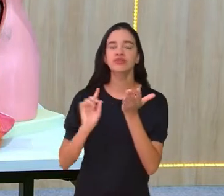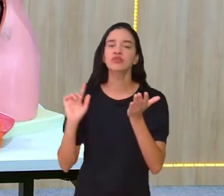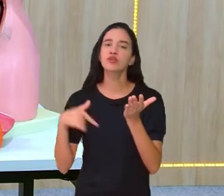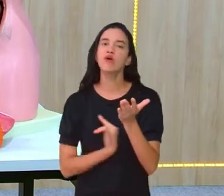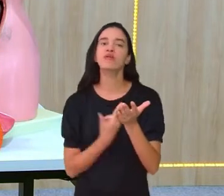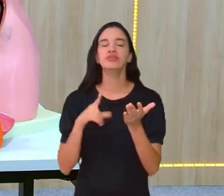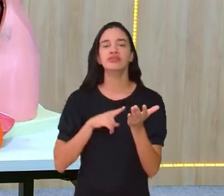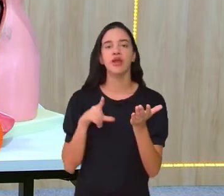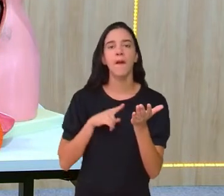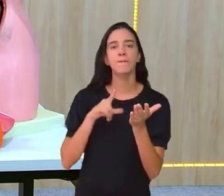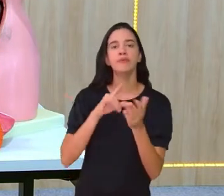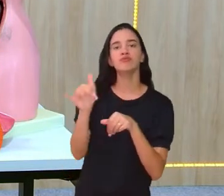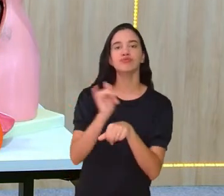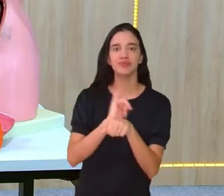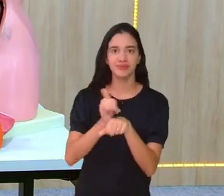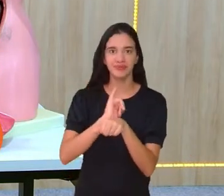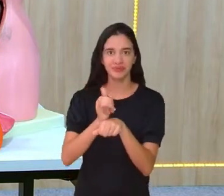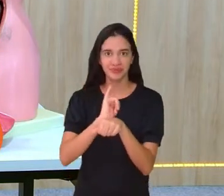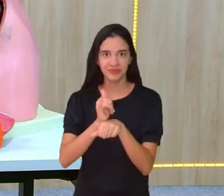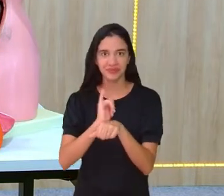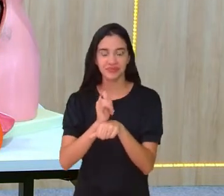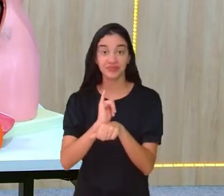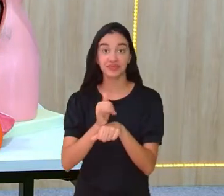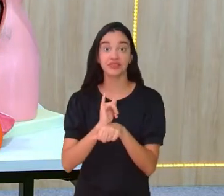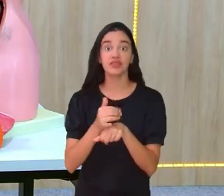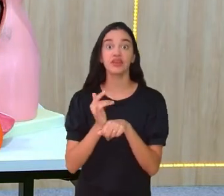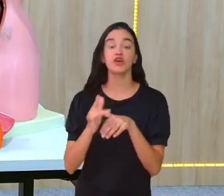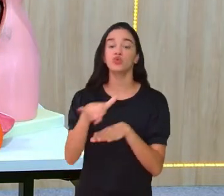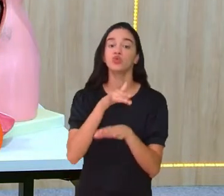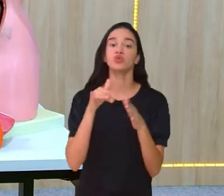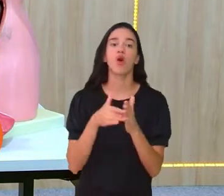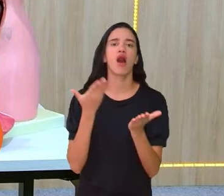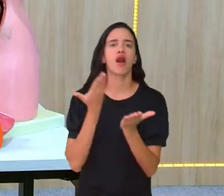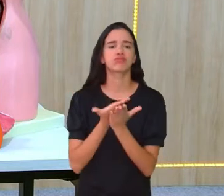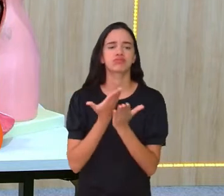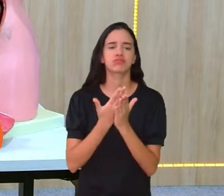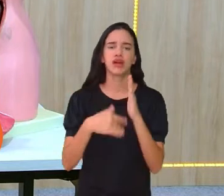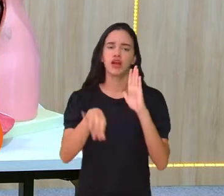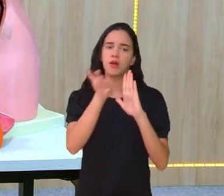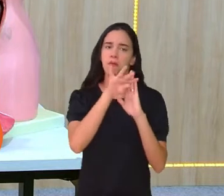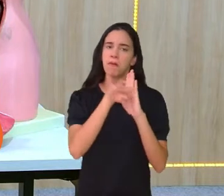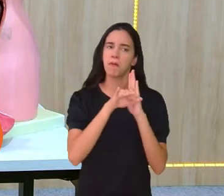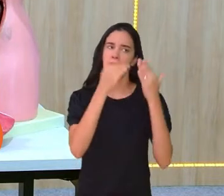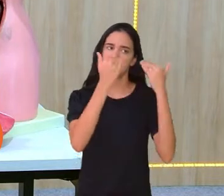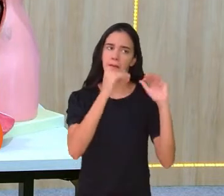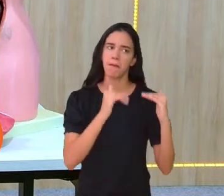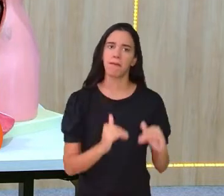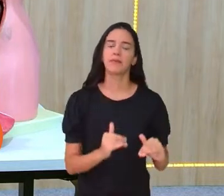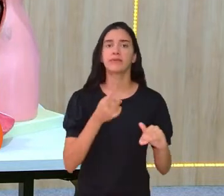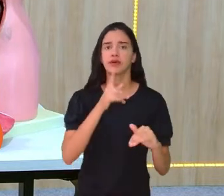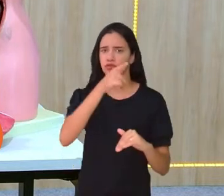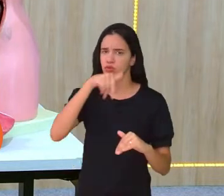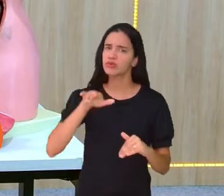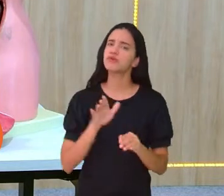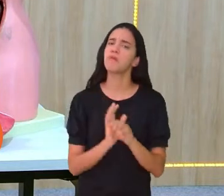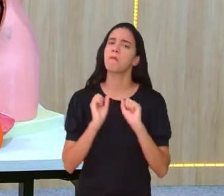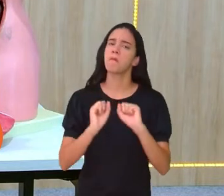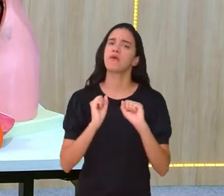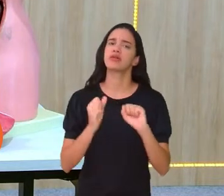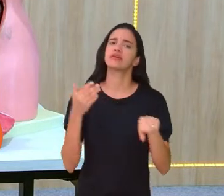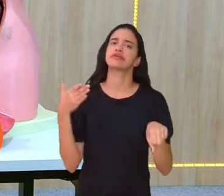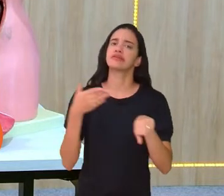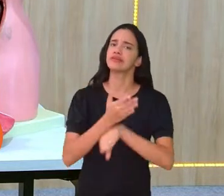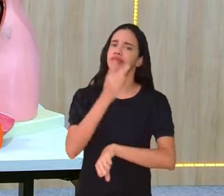do YouTube, gente. Lá no YouTube, todas as nossas aulas estão esperando por vocês. E vocês vão poder acessar